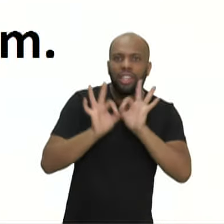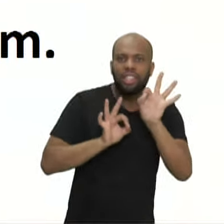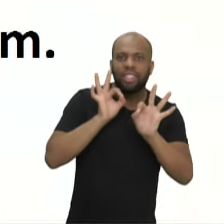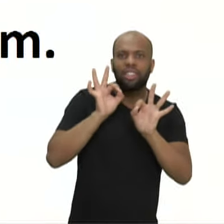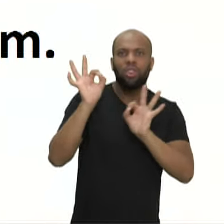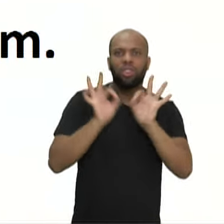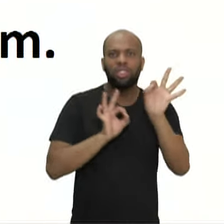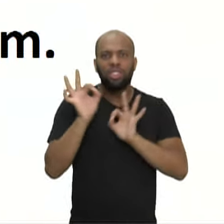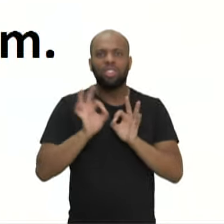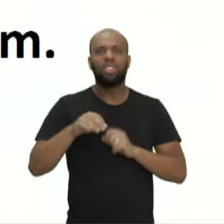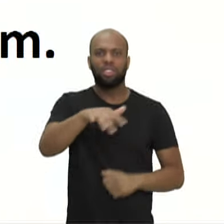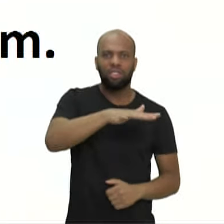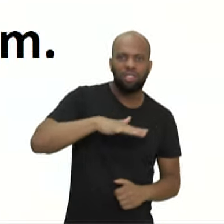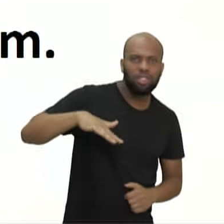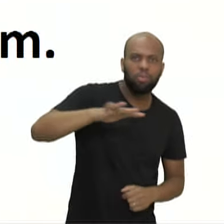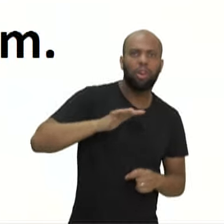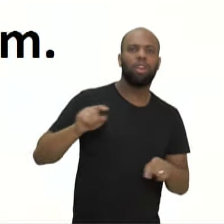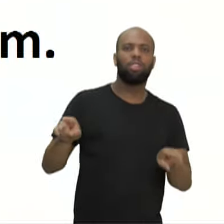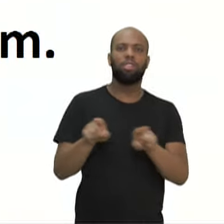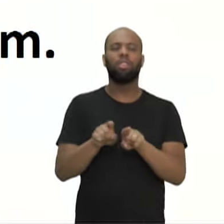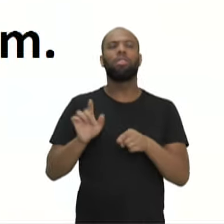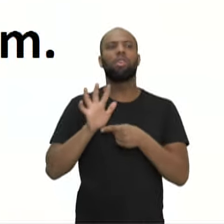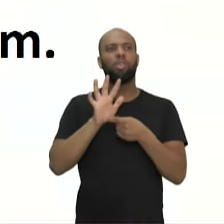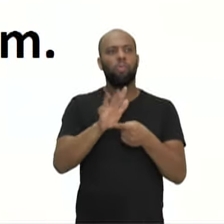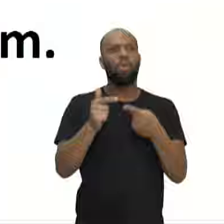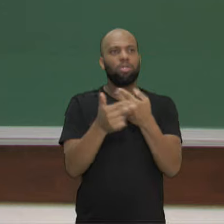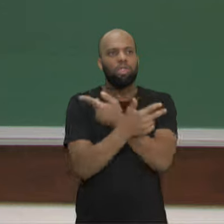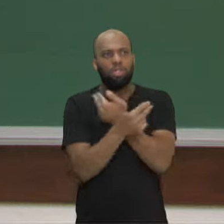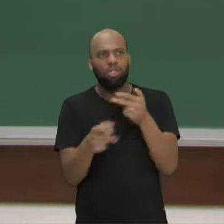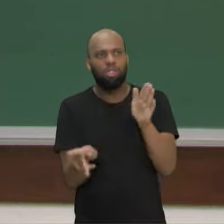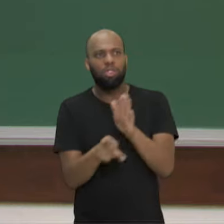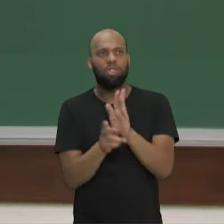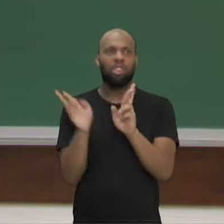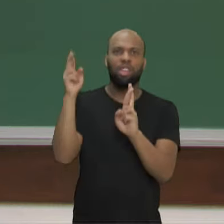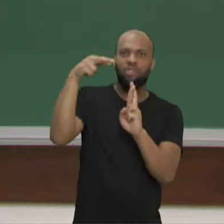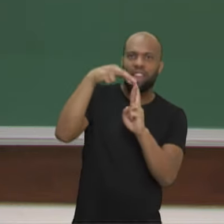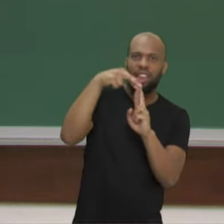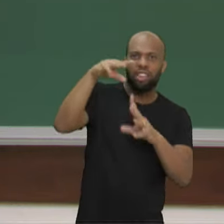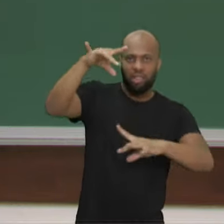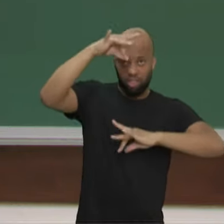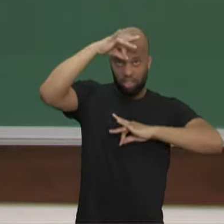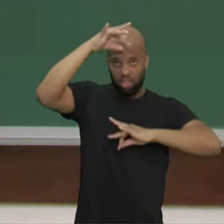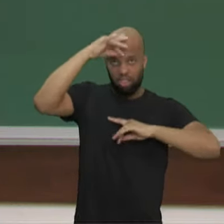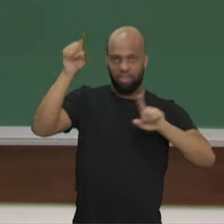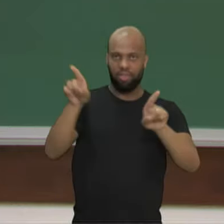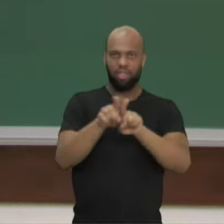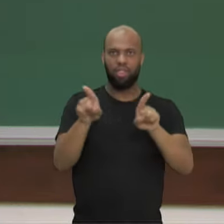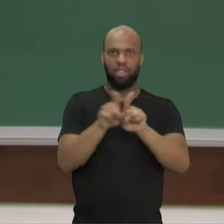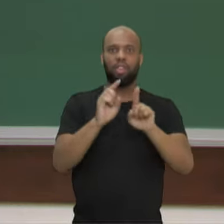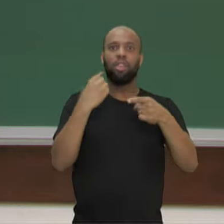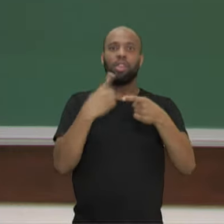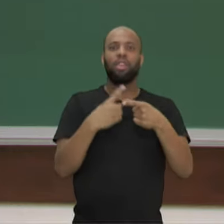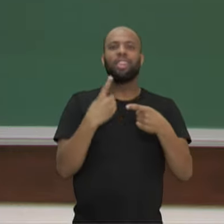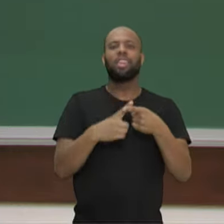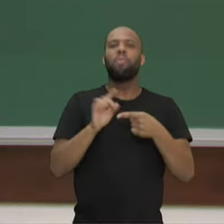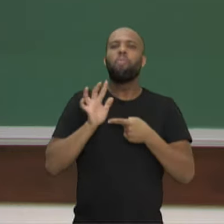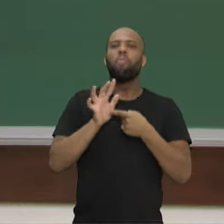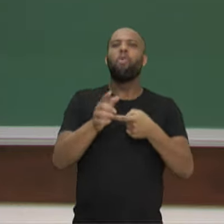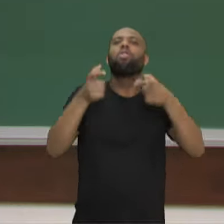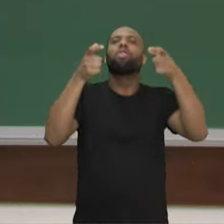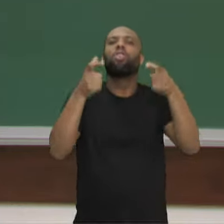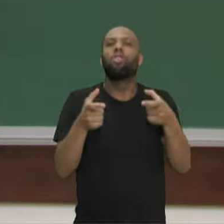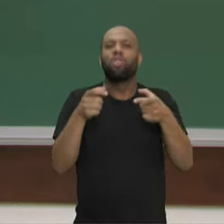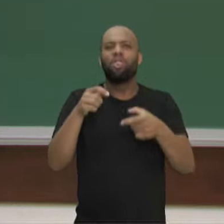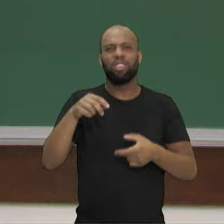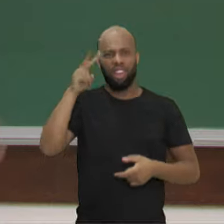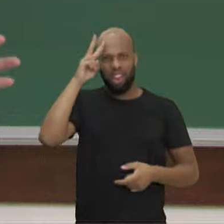das personagens que ali percorrem, tá? Então, o cenário, ele ambientaliza o local. Lembra quando a gente falou sobre o